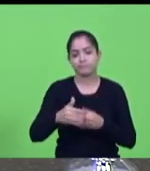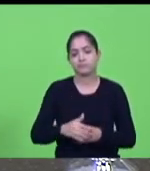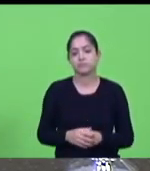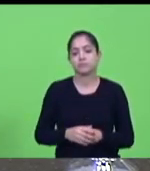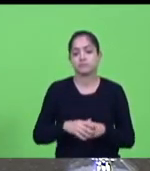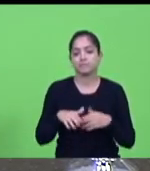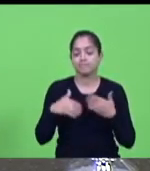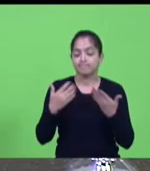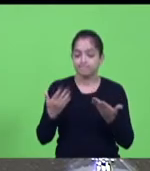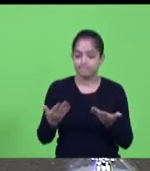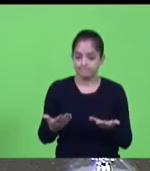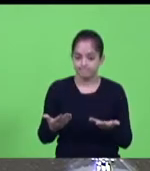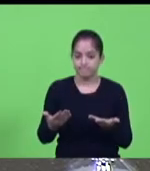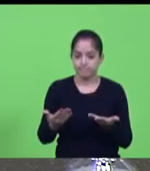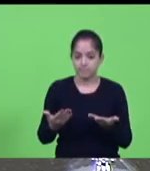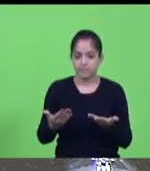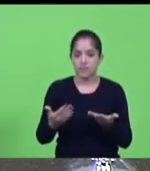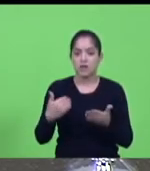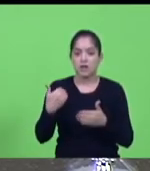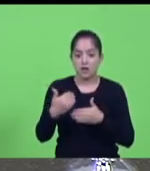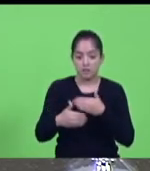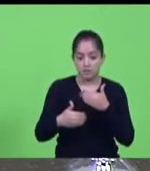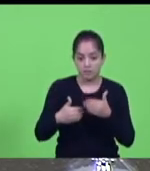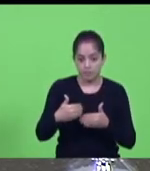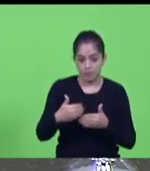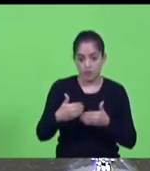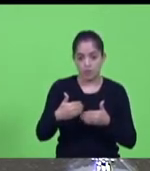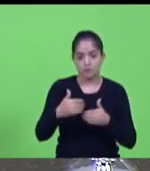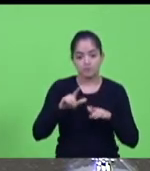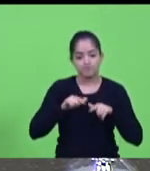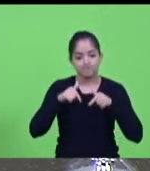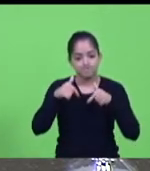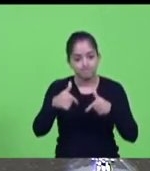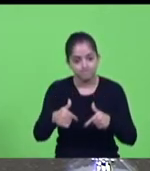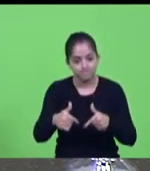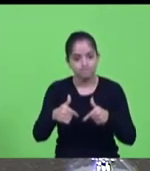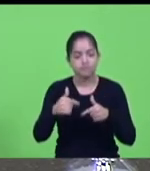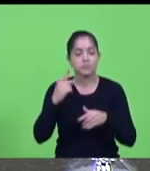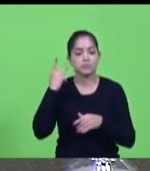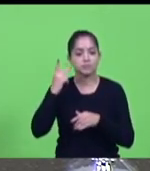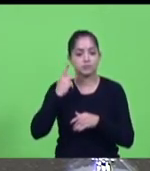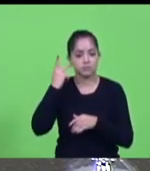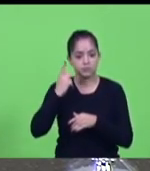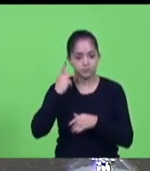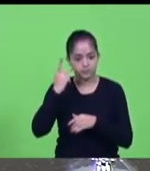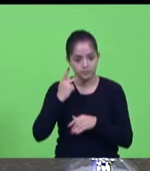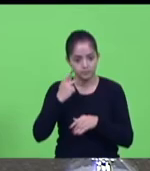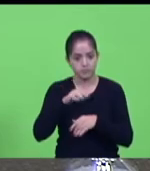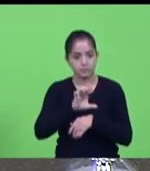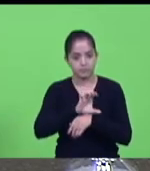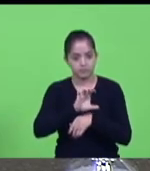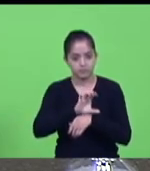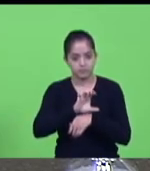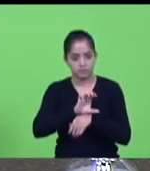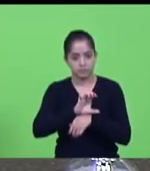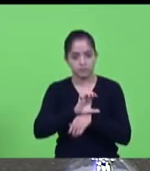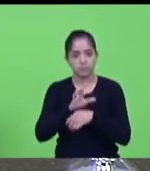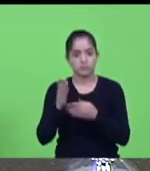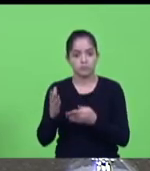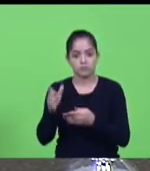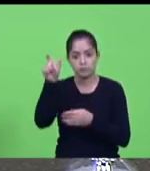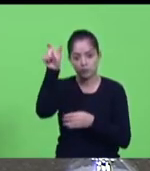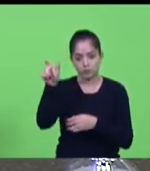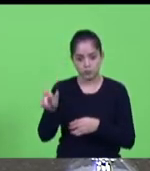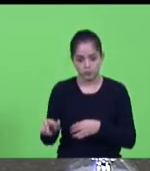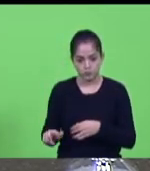Felizmente, após pronta ação da Procuradoria do Estado, na pessoa do